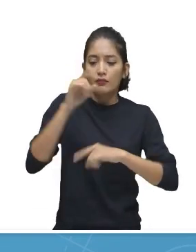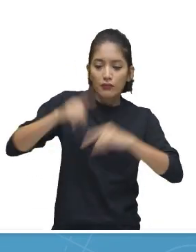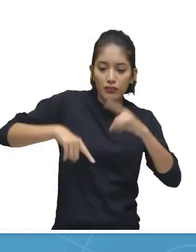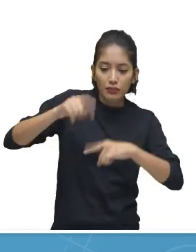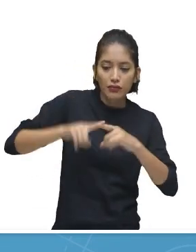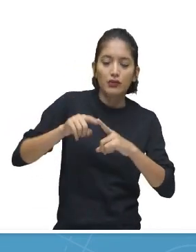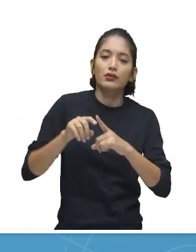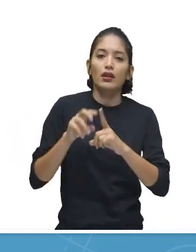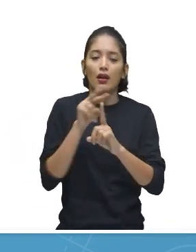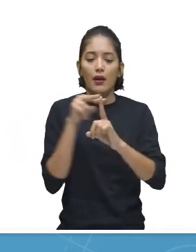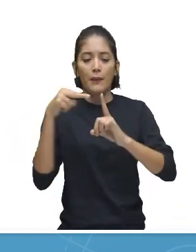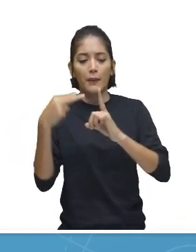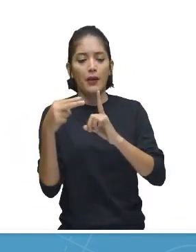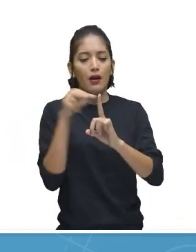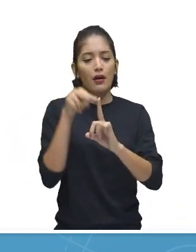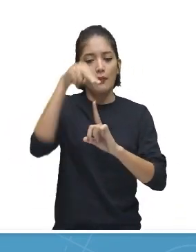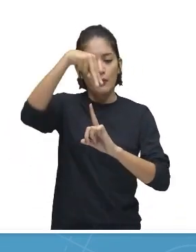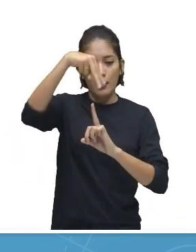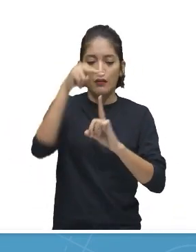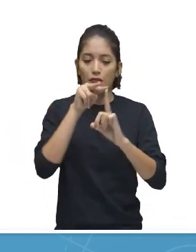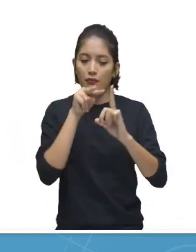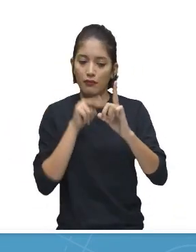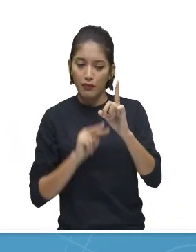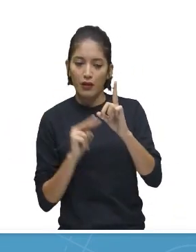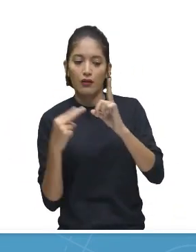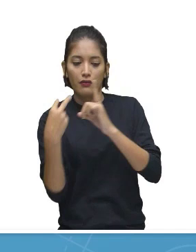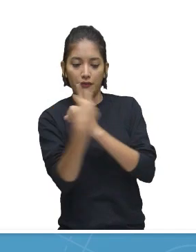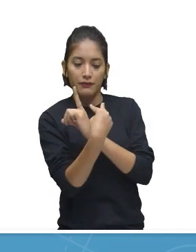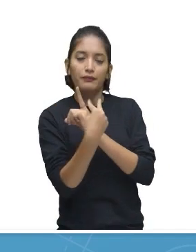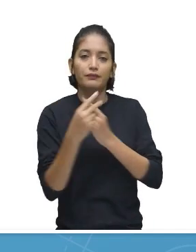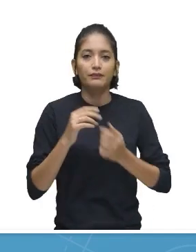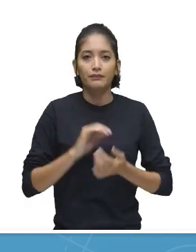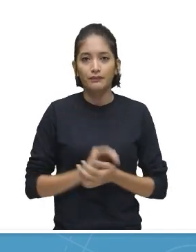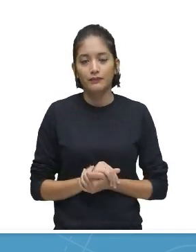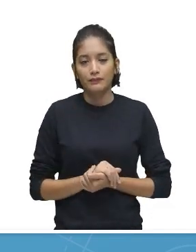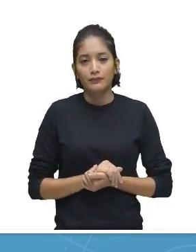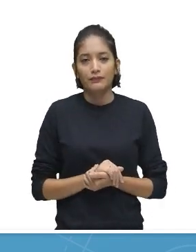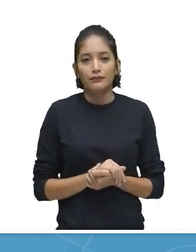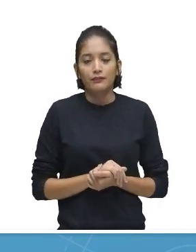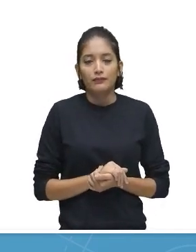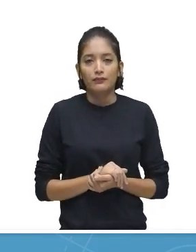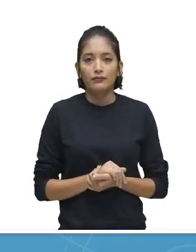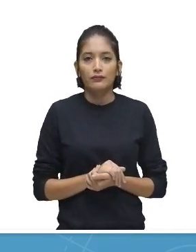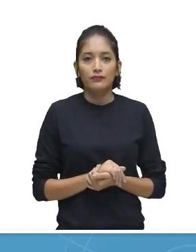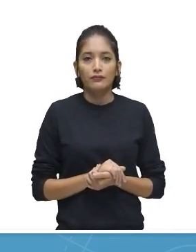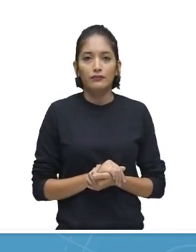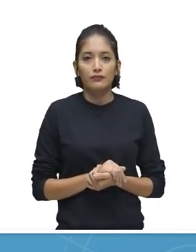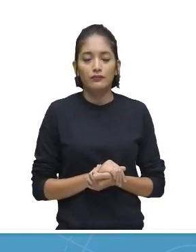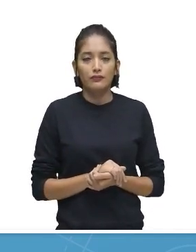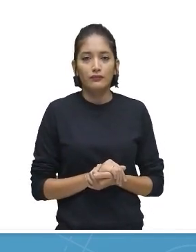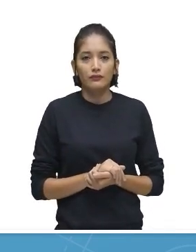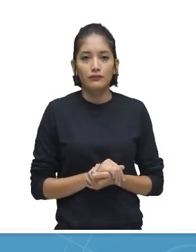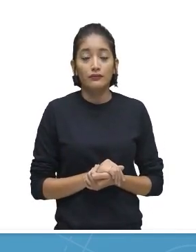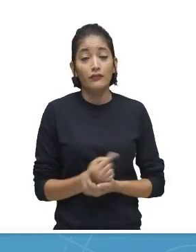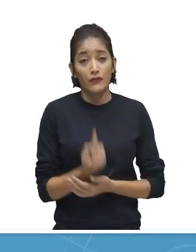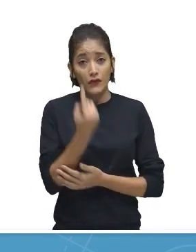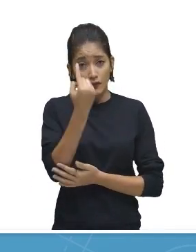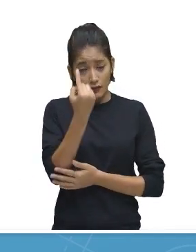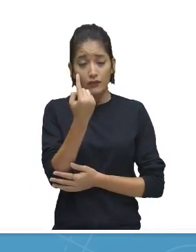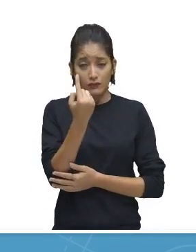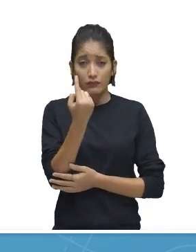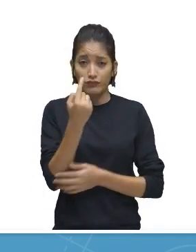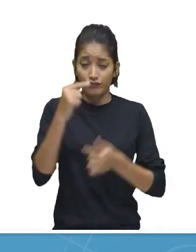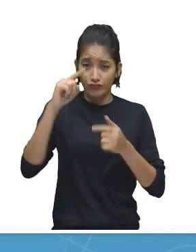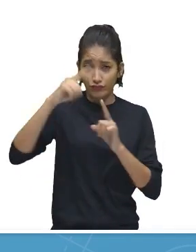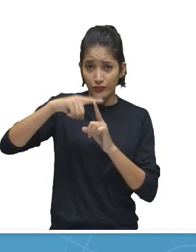mesmo plano, tanto da frente como de costa, de cima, do lado direito, do lado esquerdo, uma sobre a outra, de